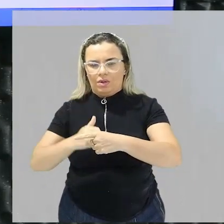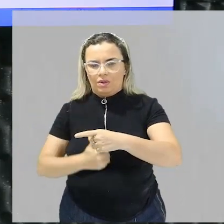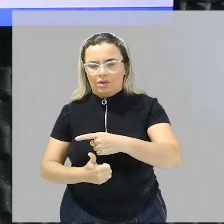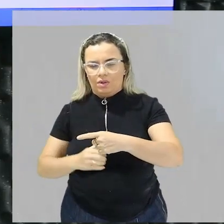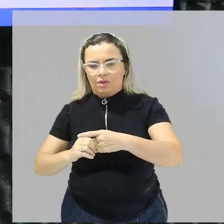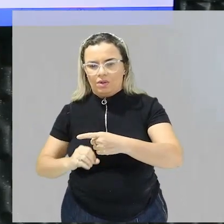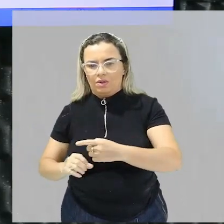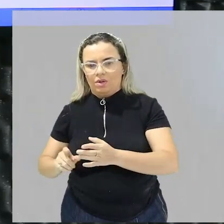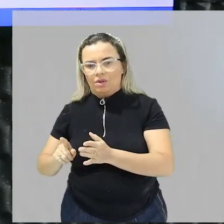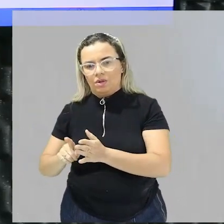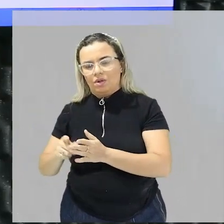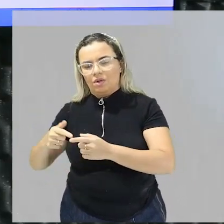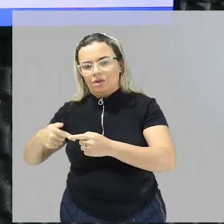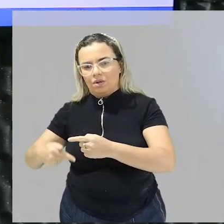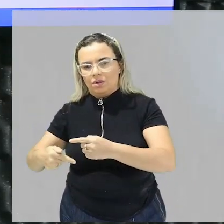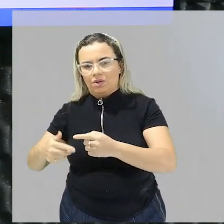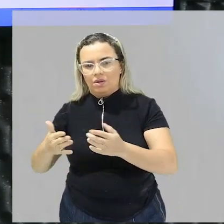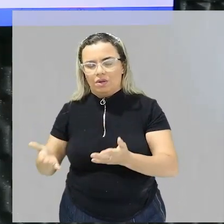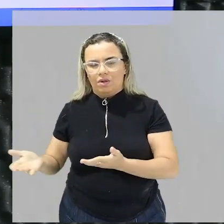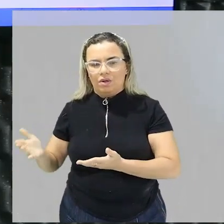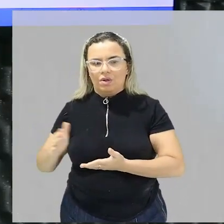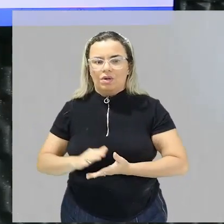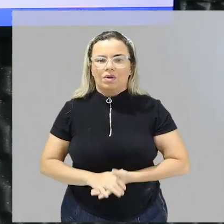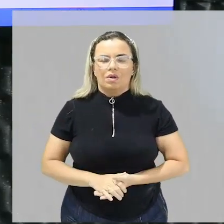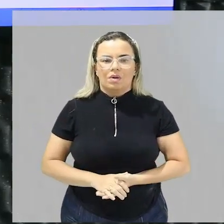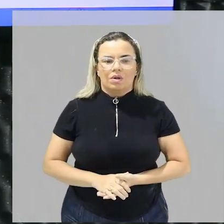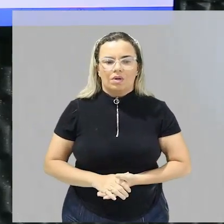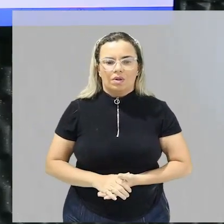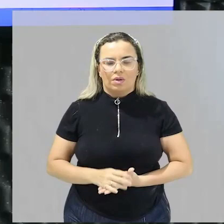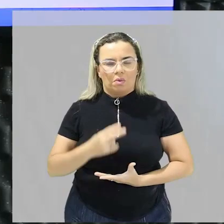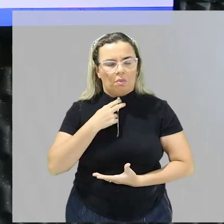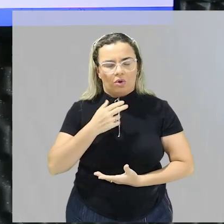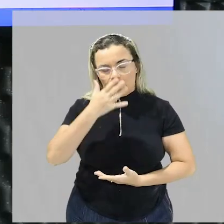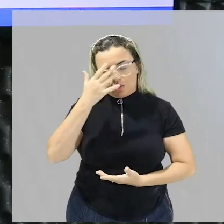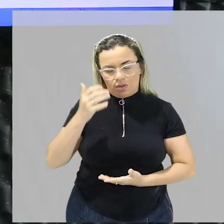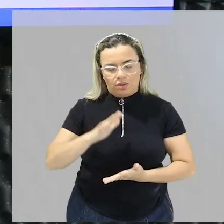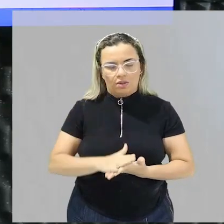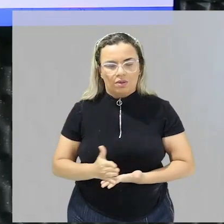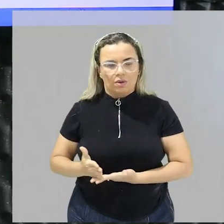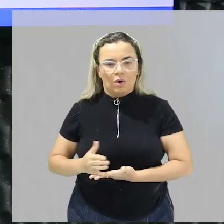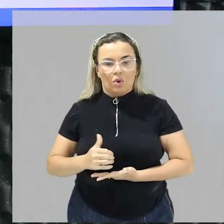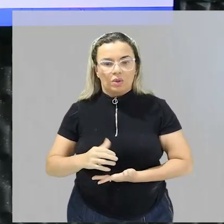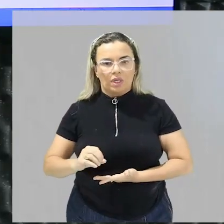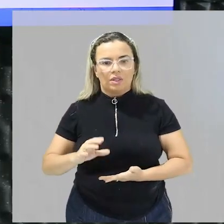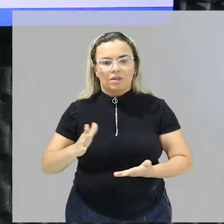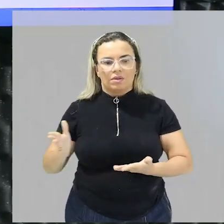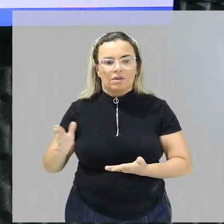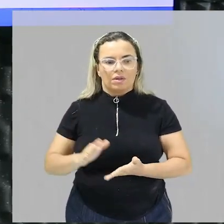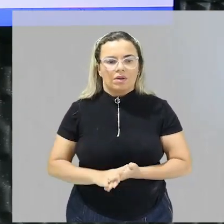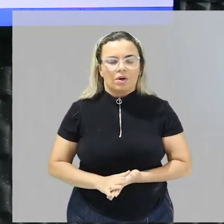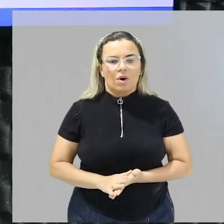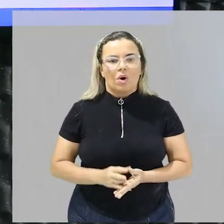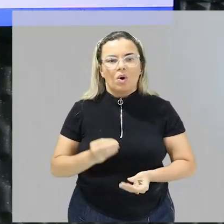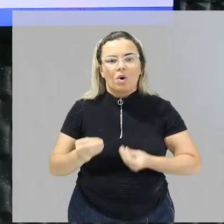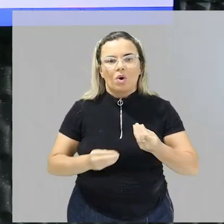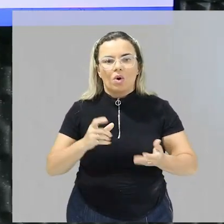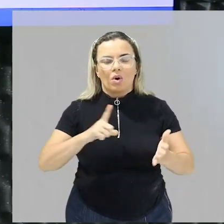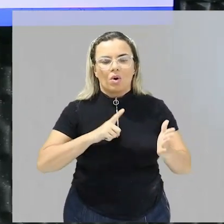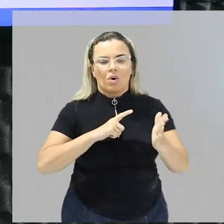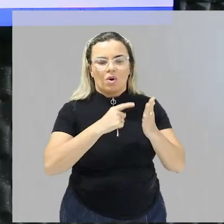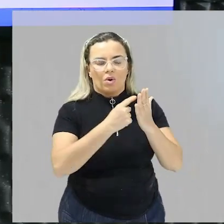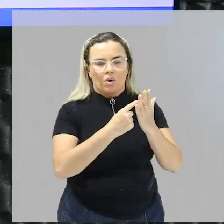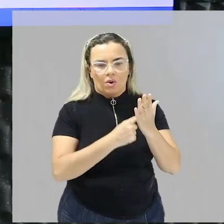a 7, tá? E na base 10, não esquece, tá? E aí, como teve a classificação, lembra,